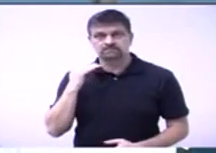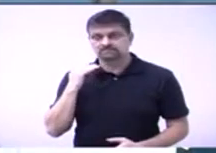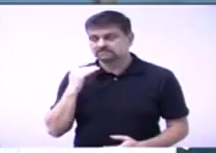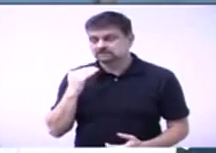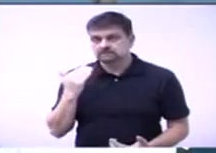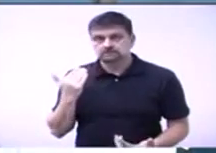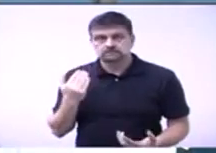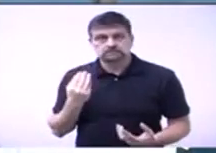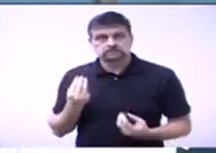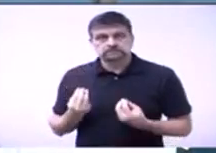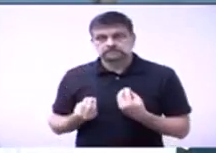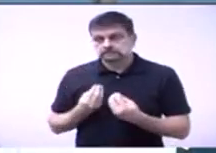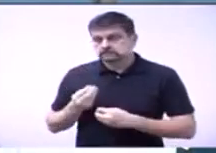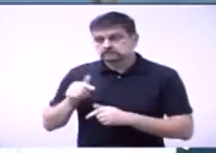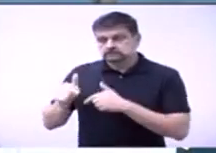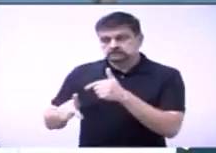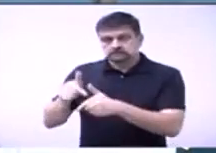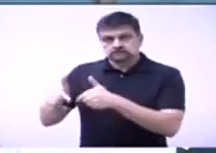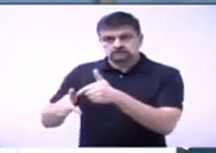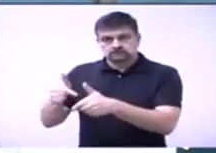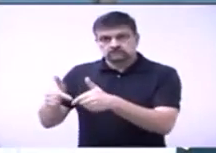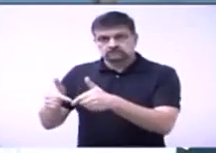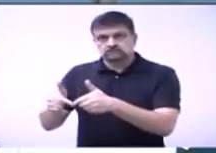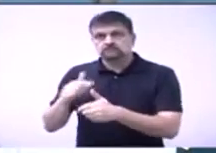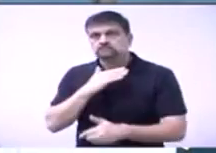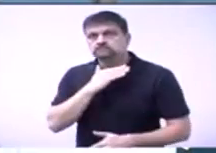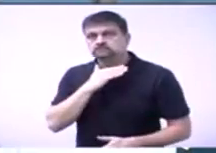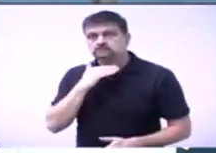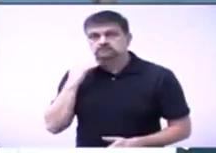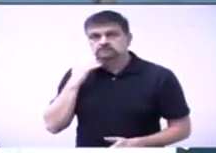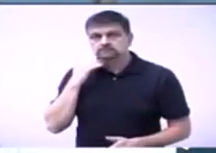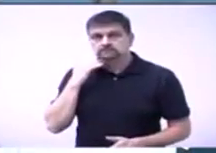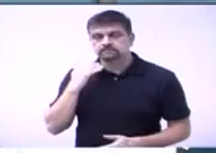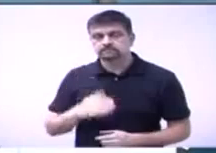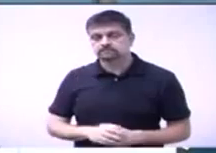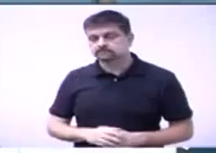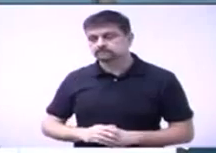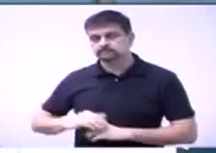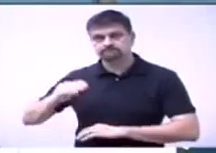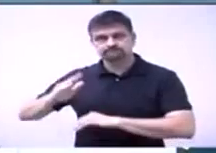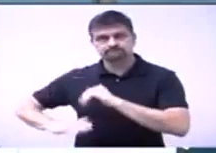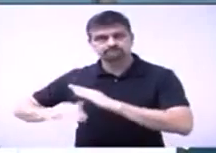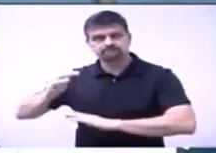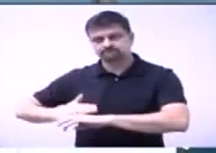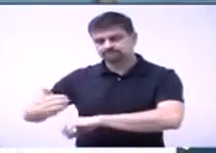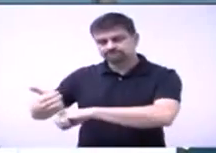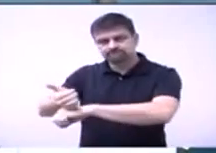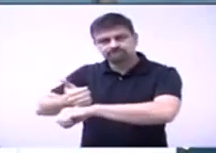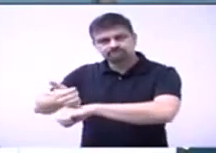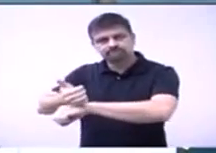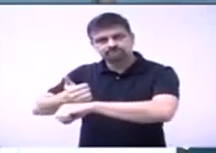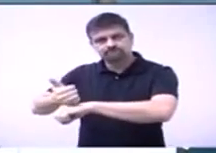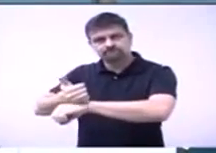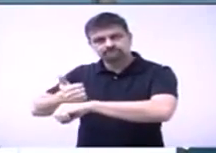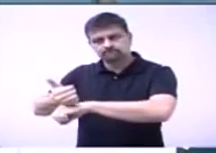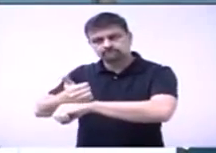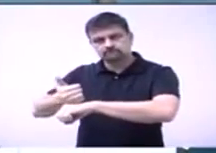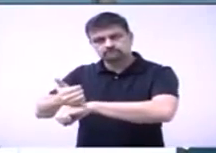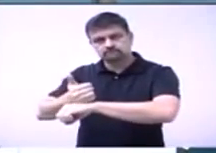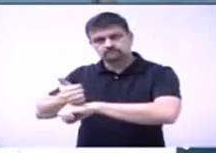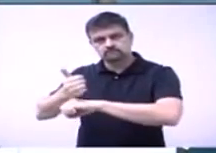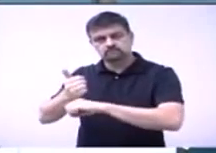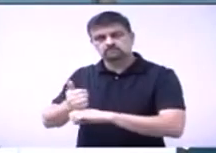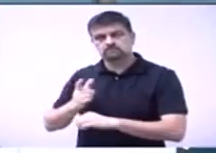estúpida, durante o trabalho, morreu praticando o seu ofício de juramento